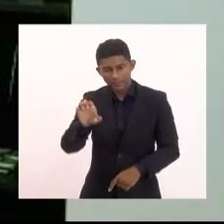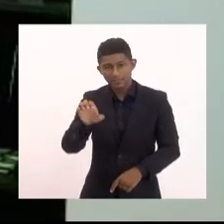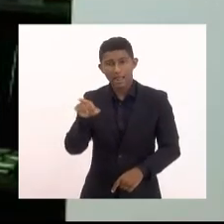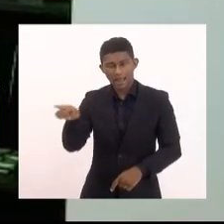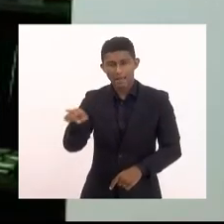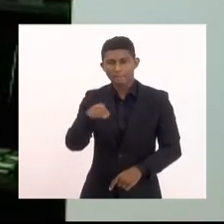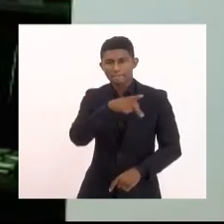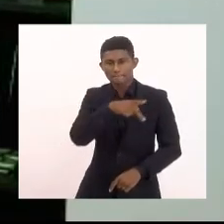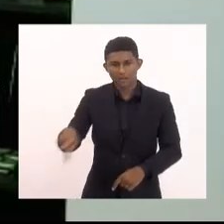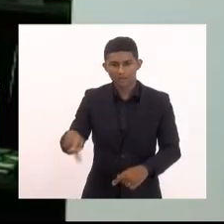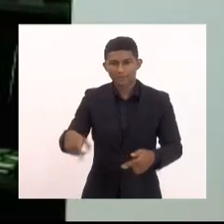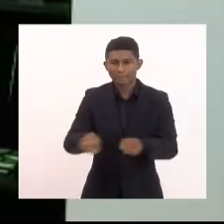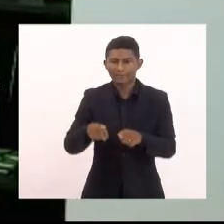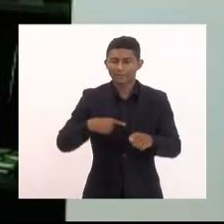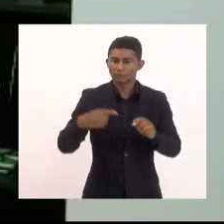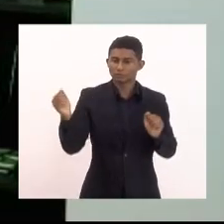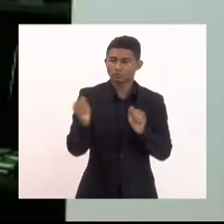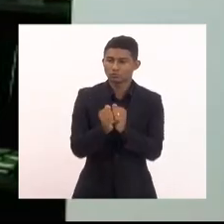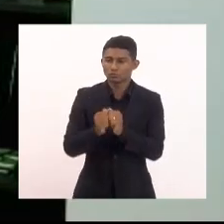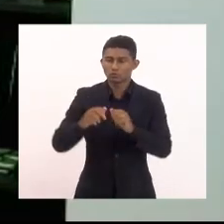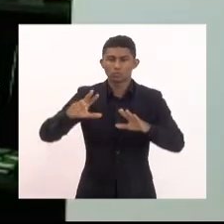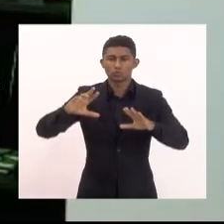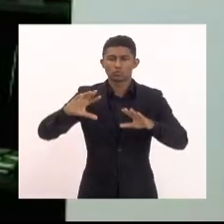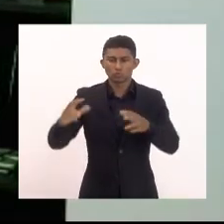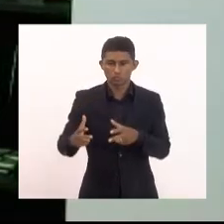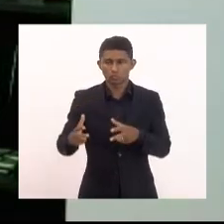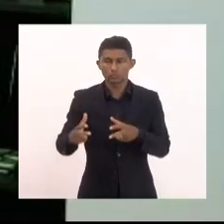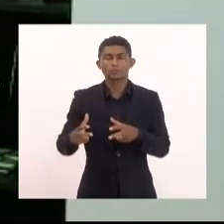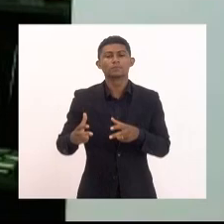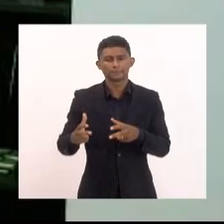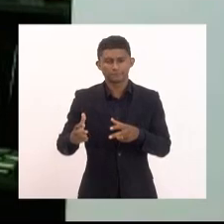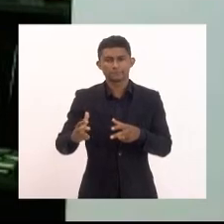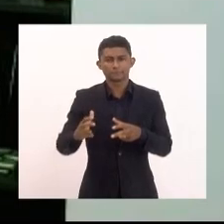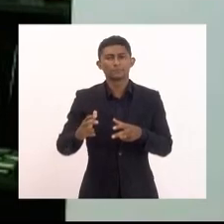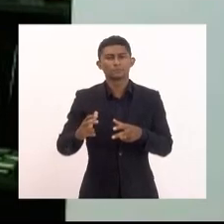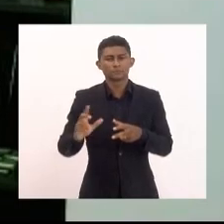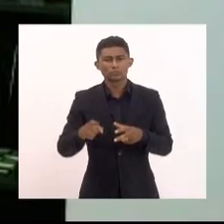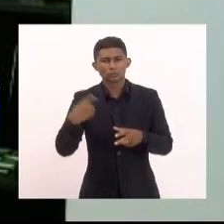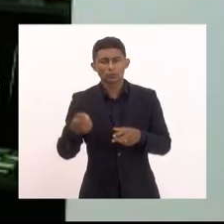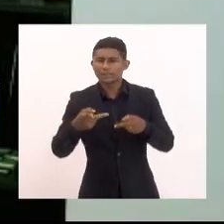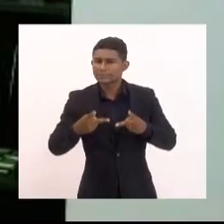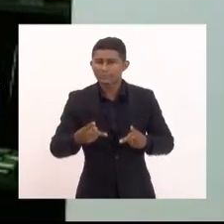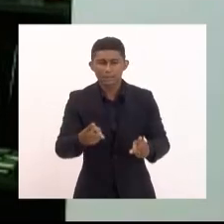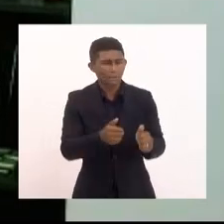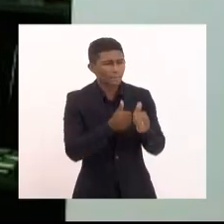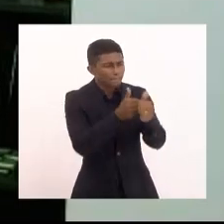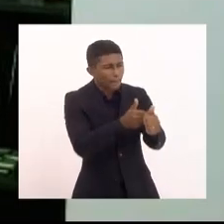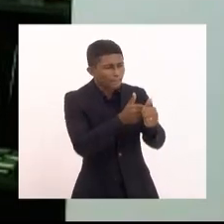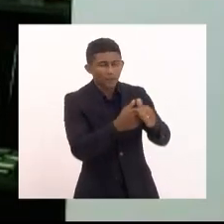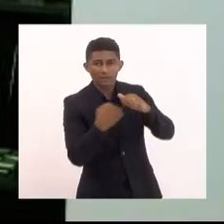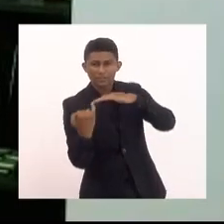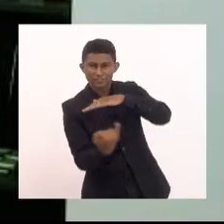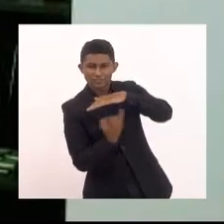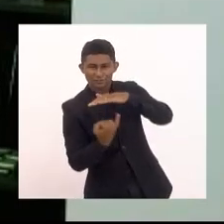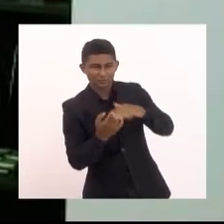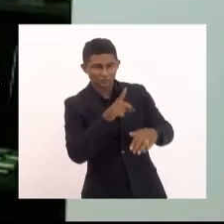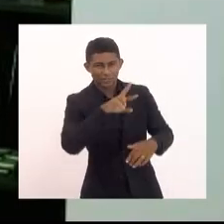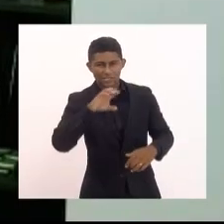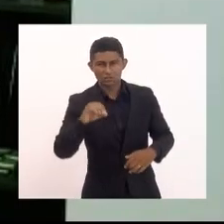parte, de uma comissão que acompanha os trabalhos do Instituto Rio Metrópole.